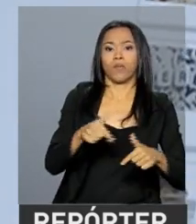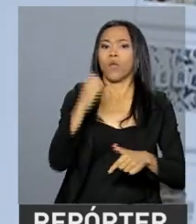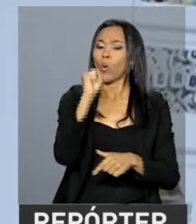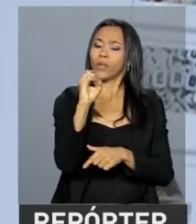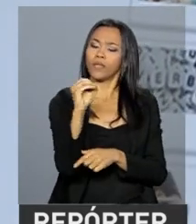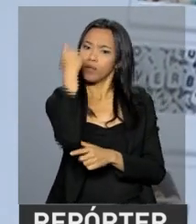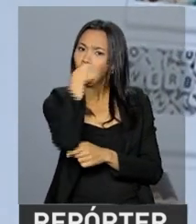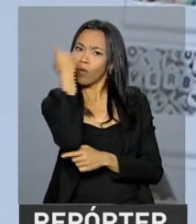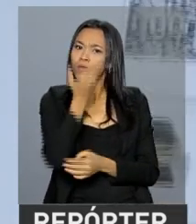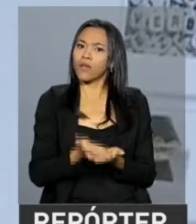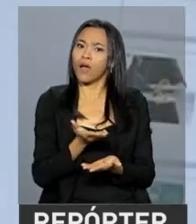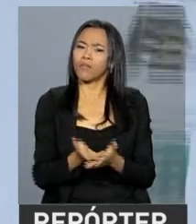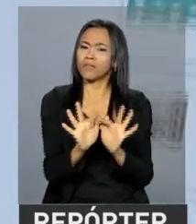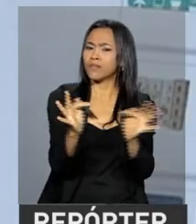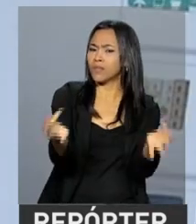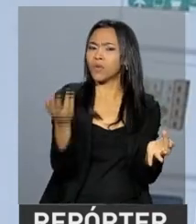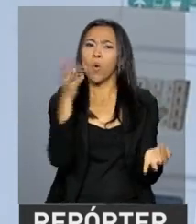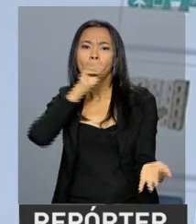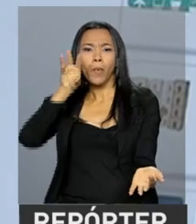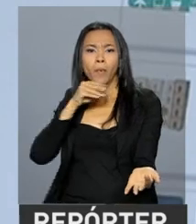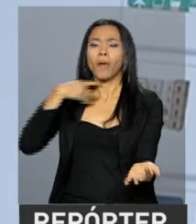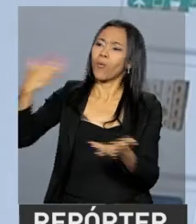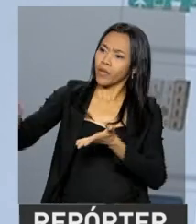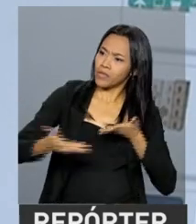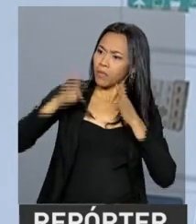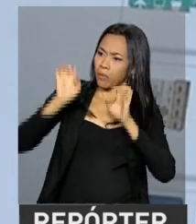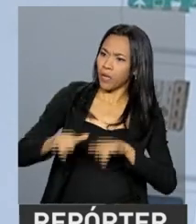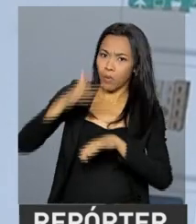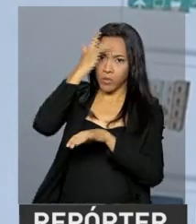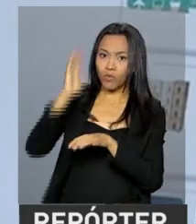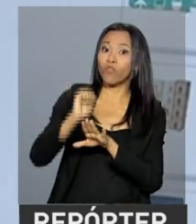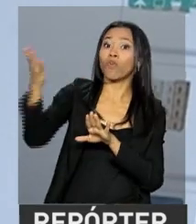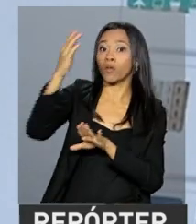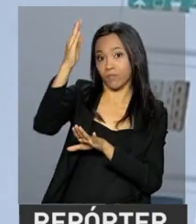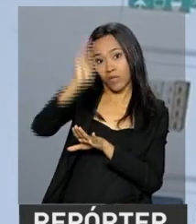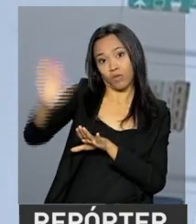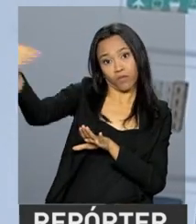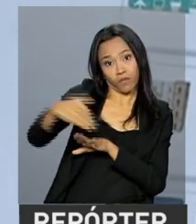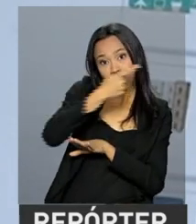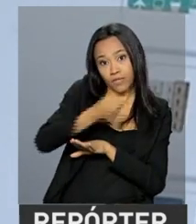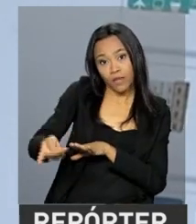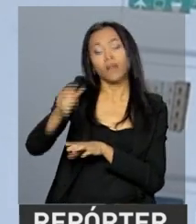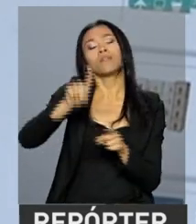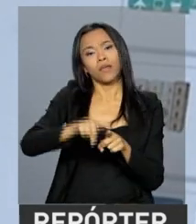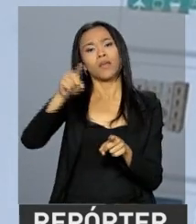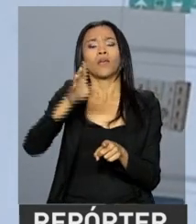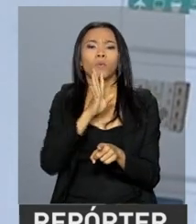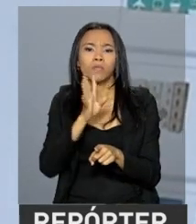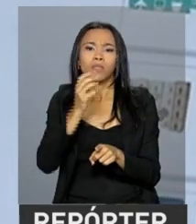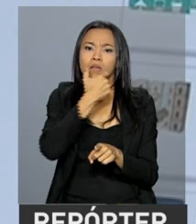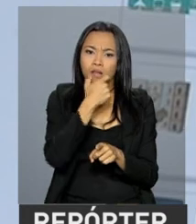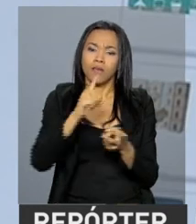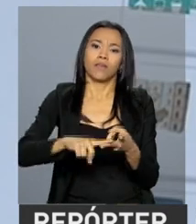aluno aprende desde práticas simples como falar receber o turista e apresentar um produto até noções de inglês matemática financeira